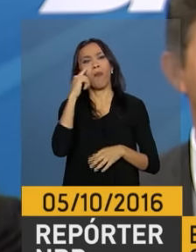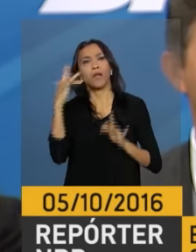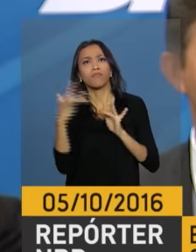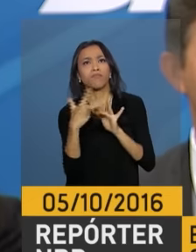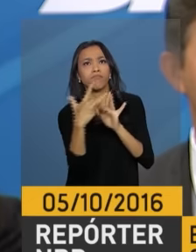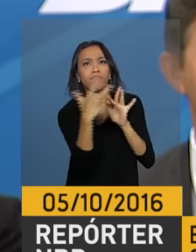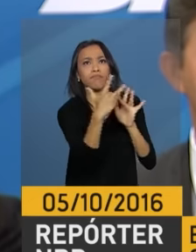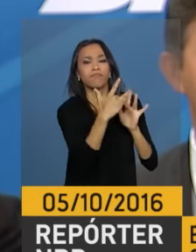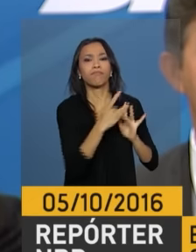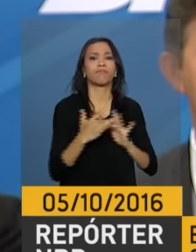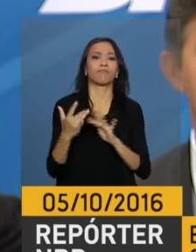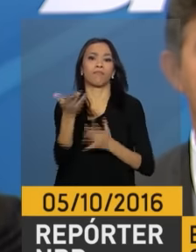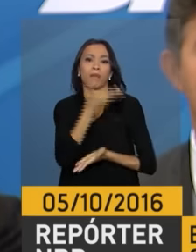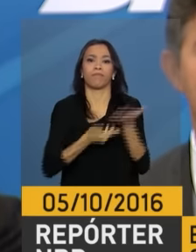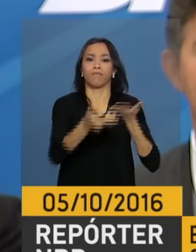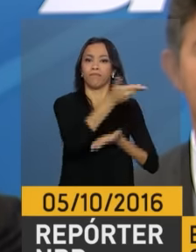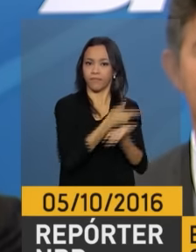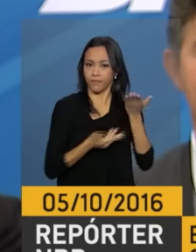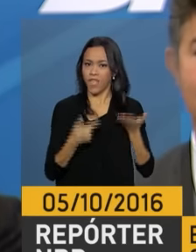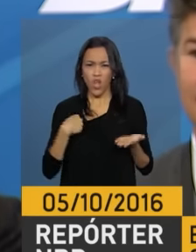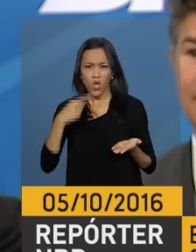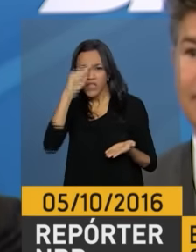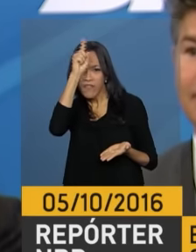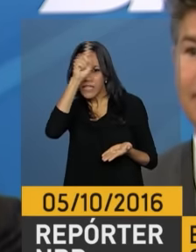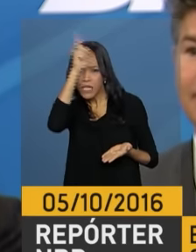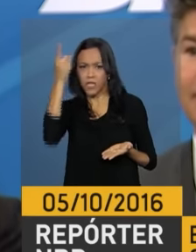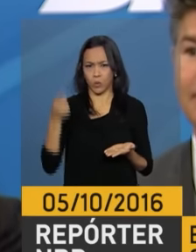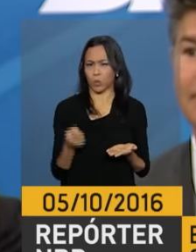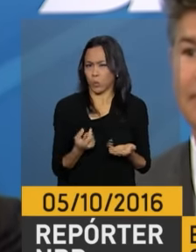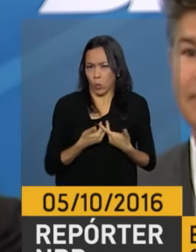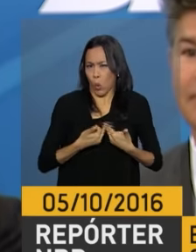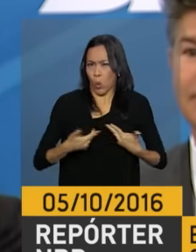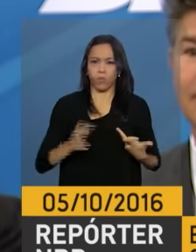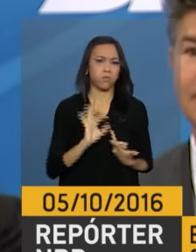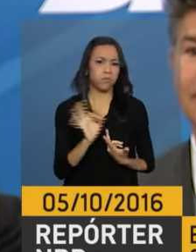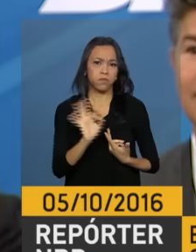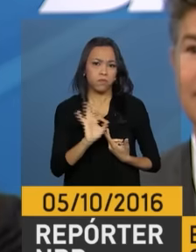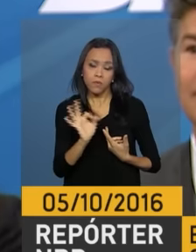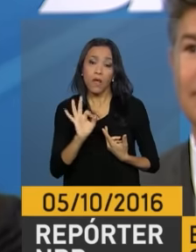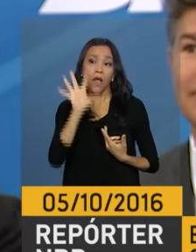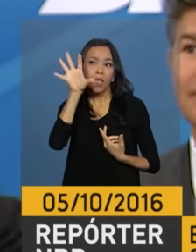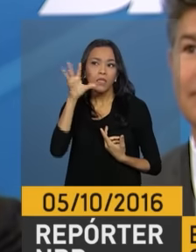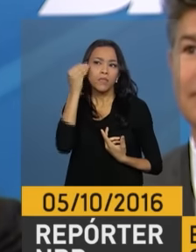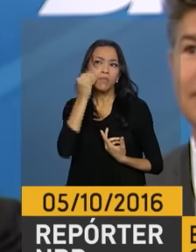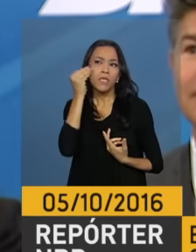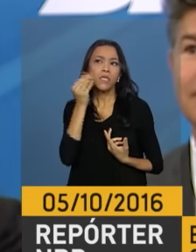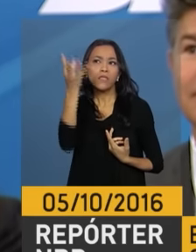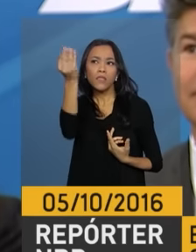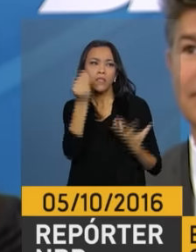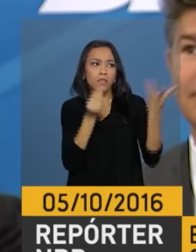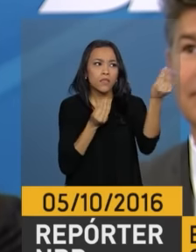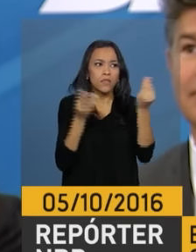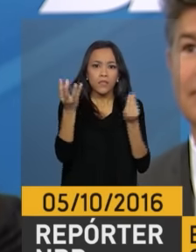integrado das crianças. Não estamos inventando a roda. Buscamos a experiência exitosa de programas nacionais